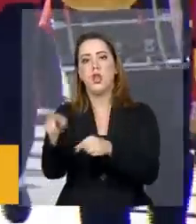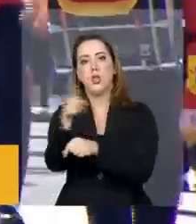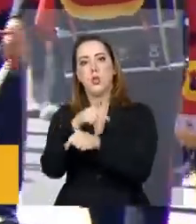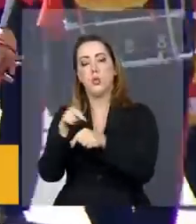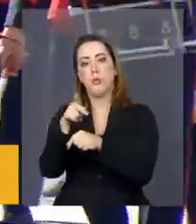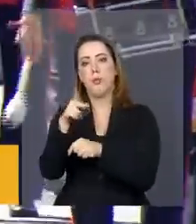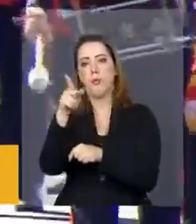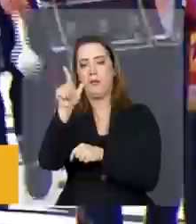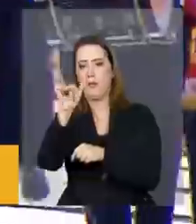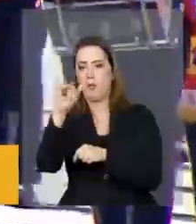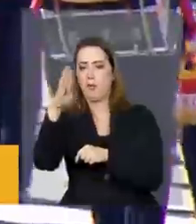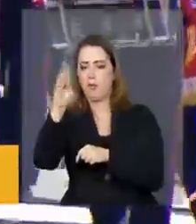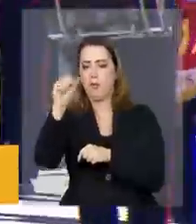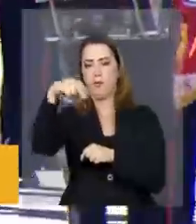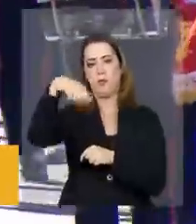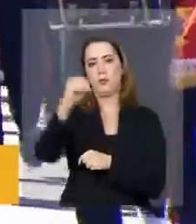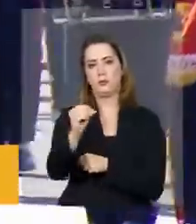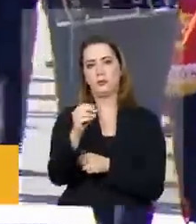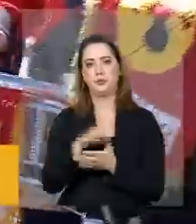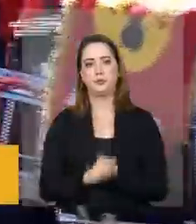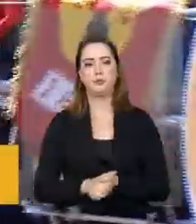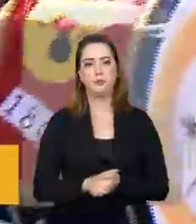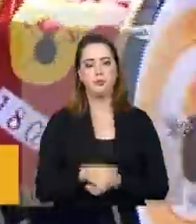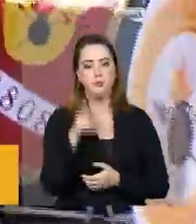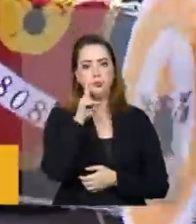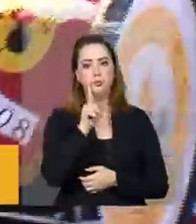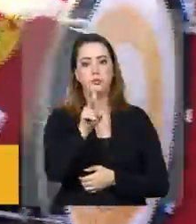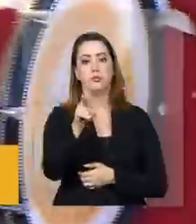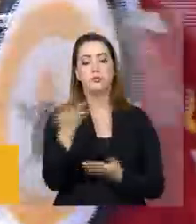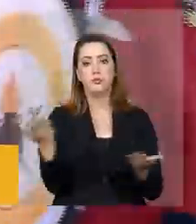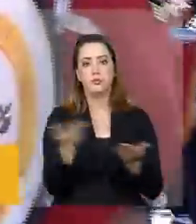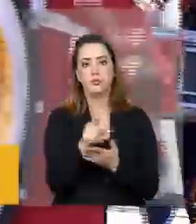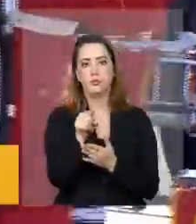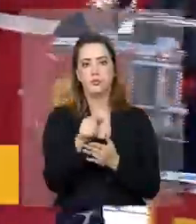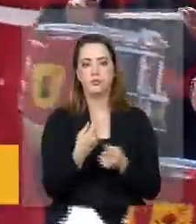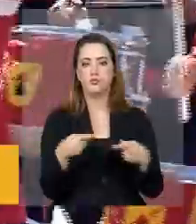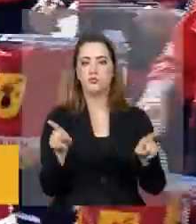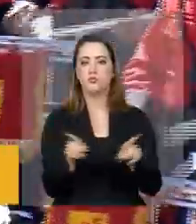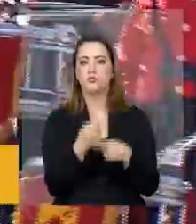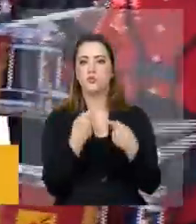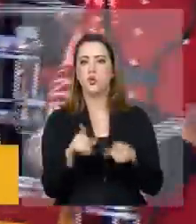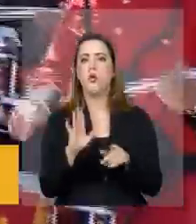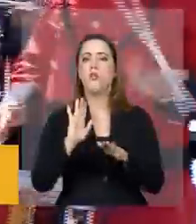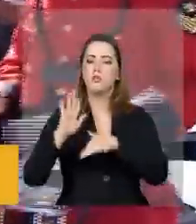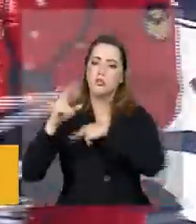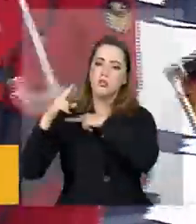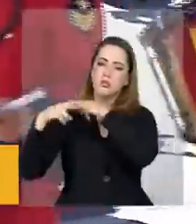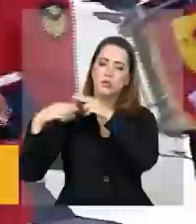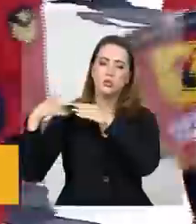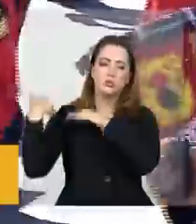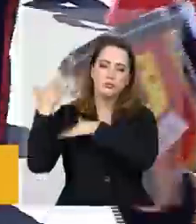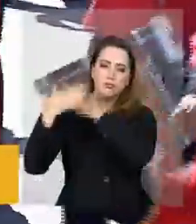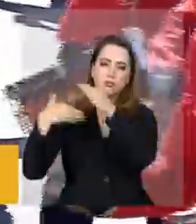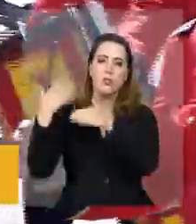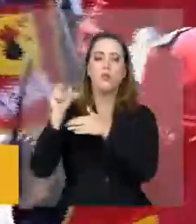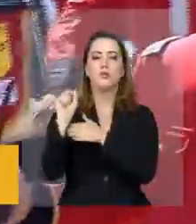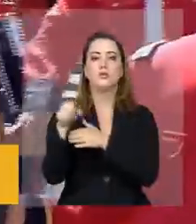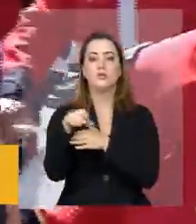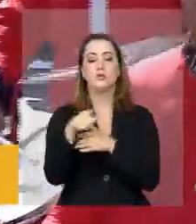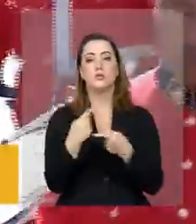ouvir então a banda de fuzileiros navais. A banda que está tocando uma canção tradicionalíssima da Marinha, né? A canção do marinheiro, o Cisne